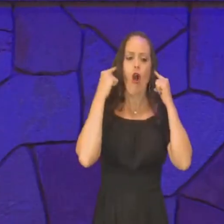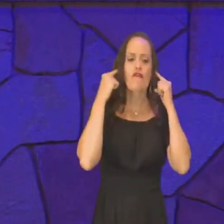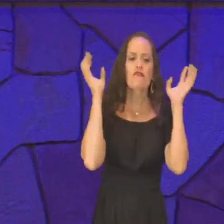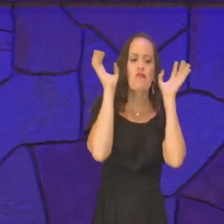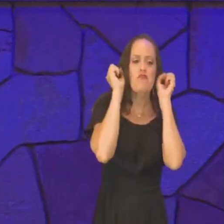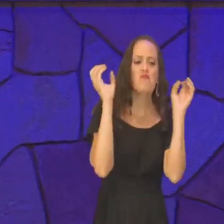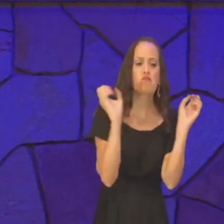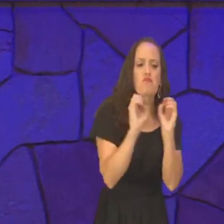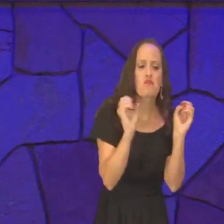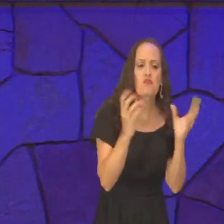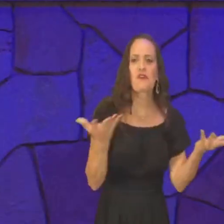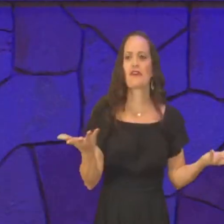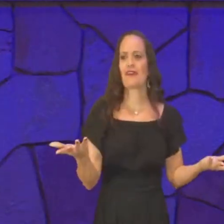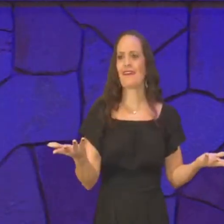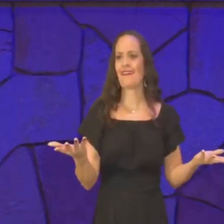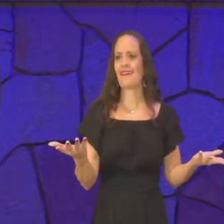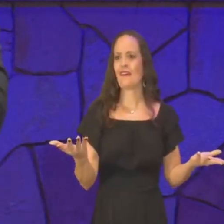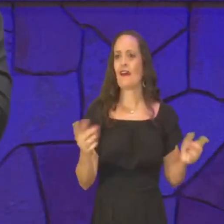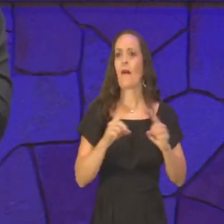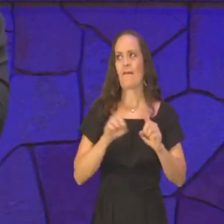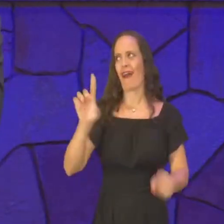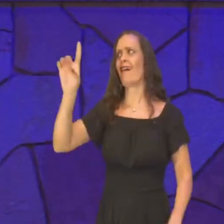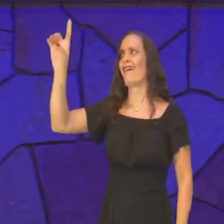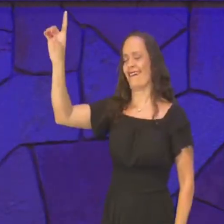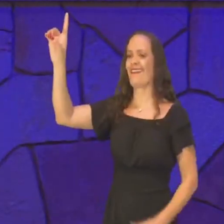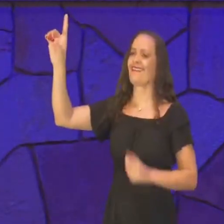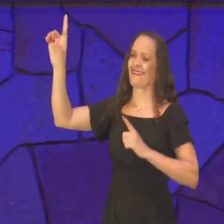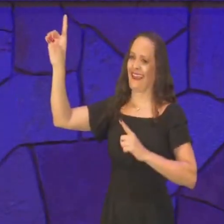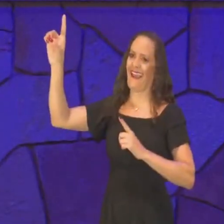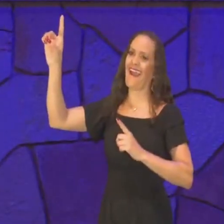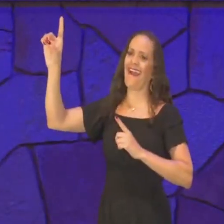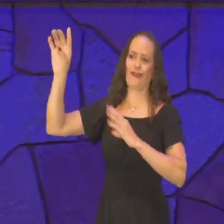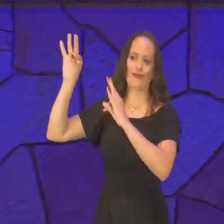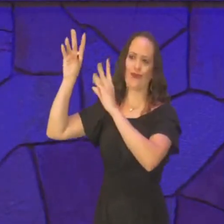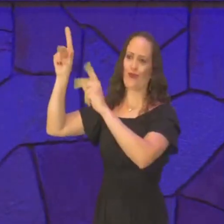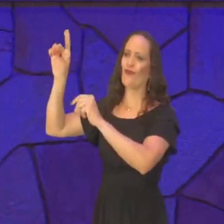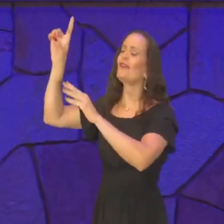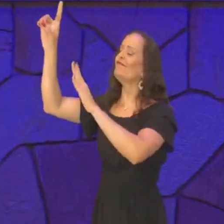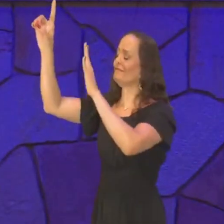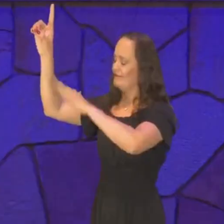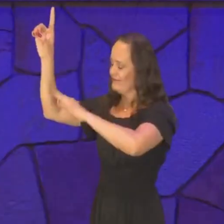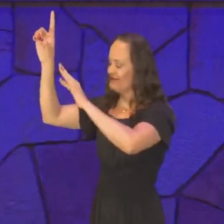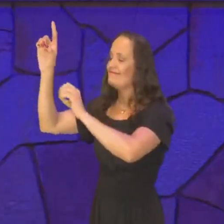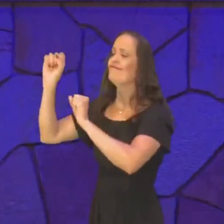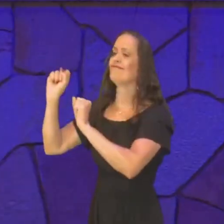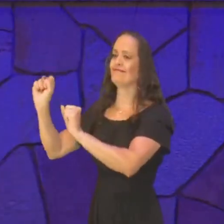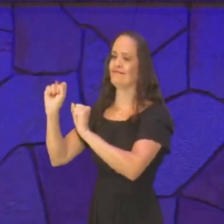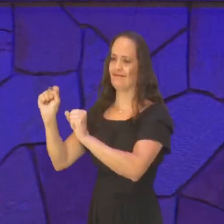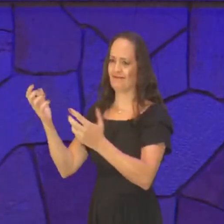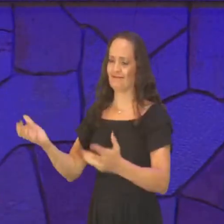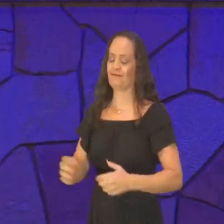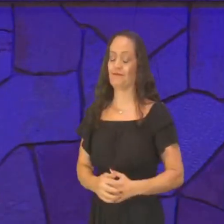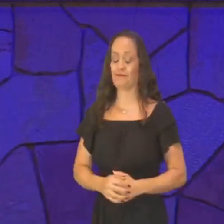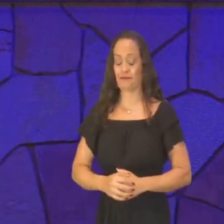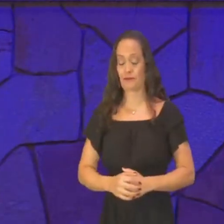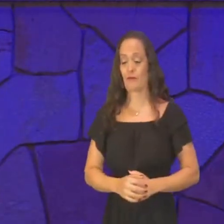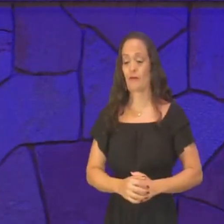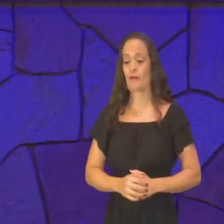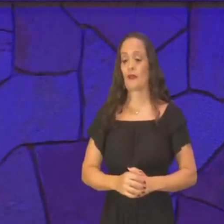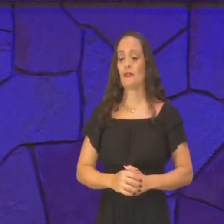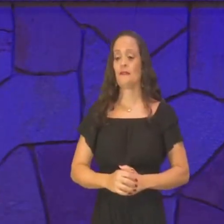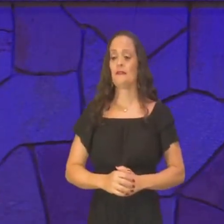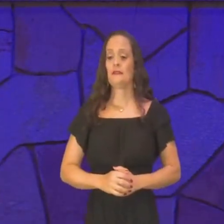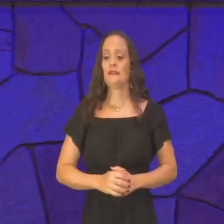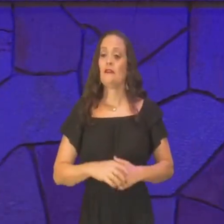Deus verdadeiro de Israel é o Deus a quem nós devemos prestar adoração. Primeira lição, então, chamado para